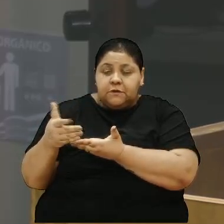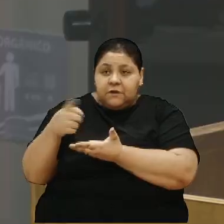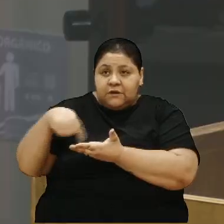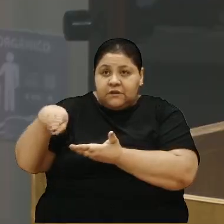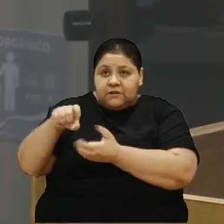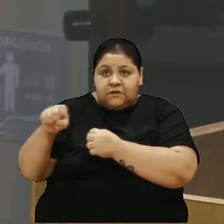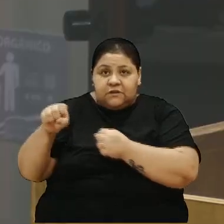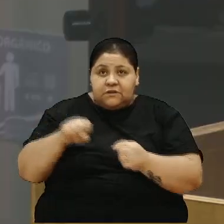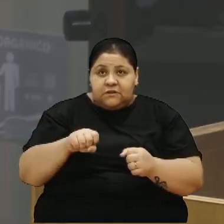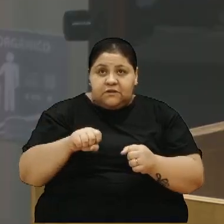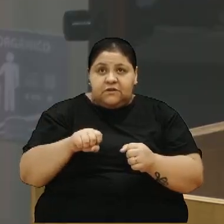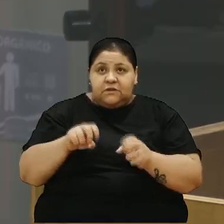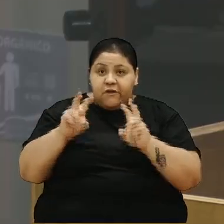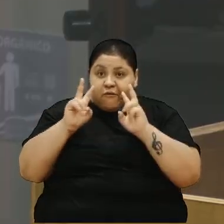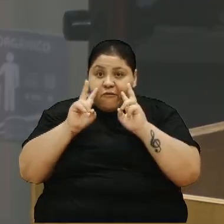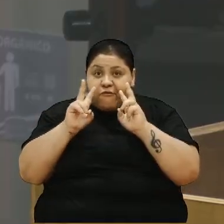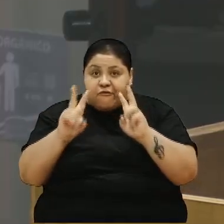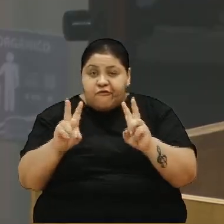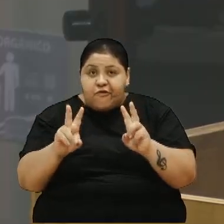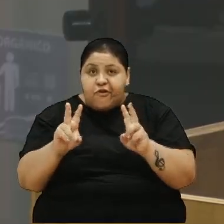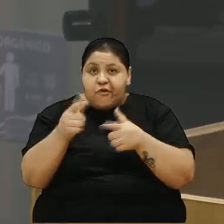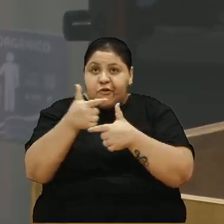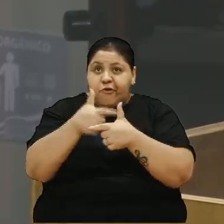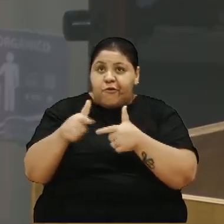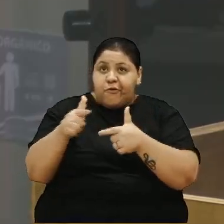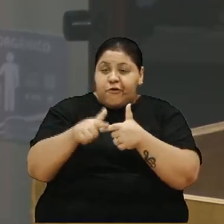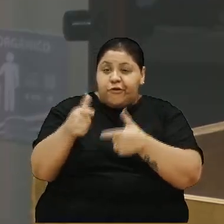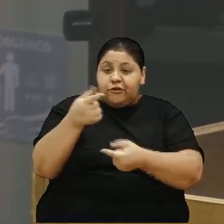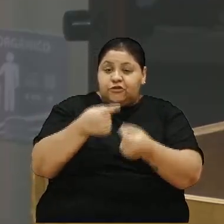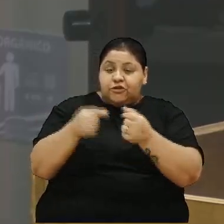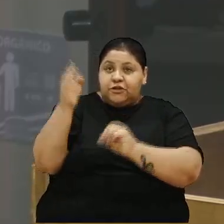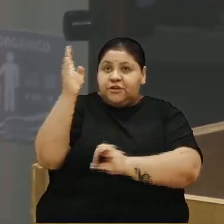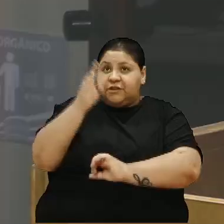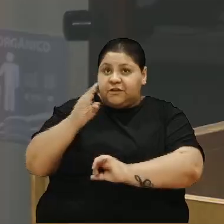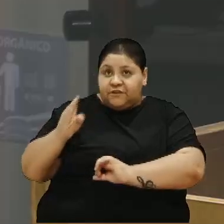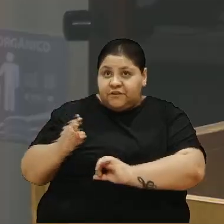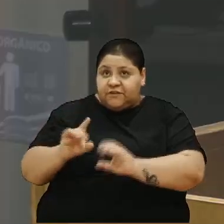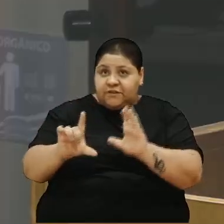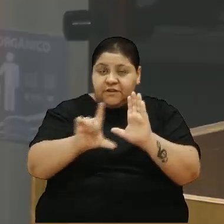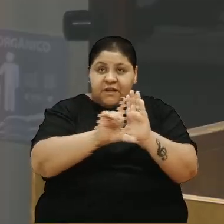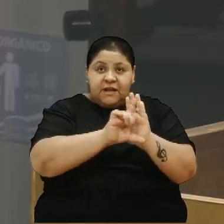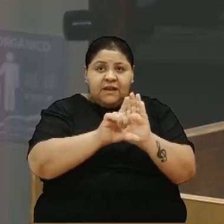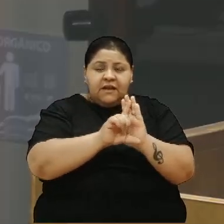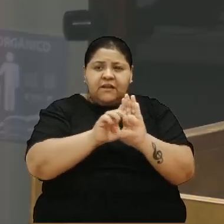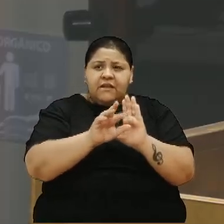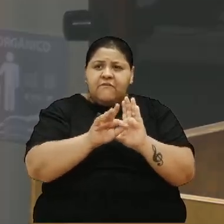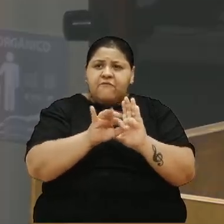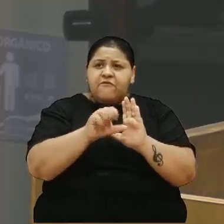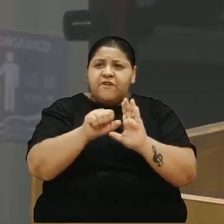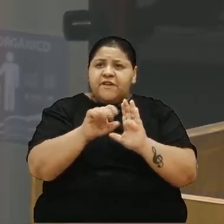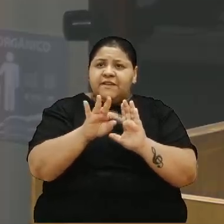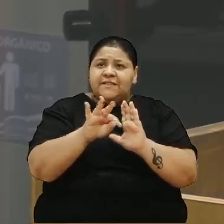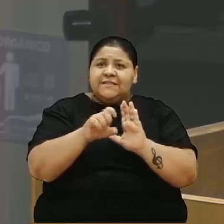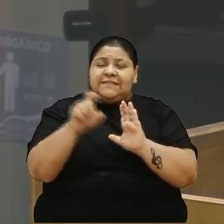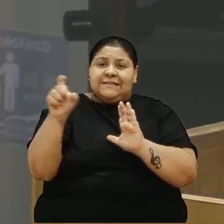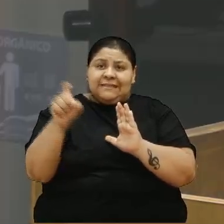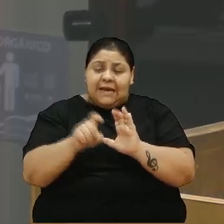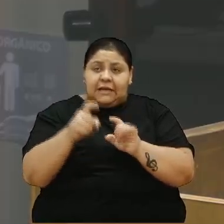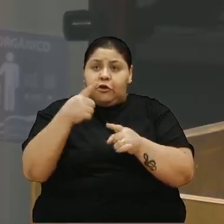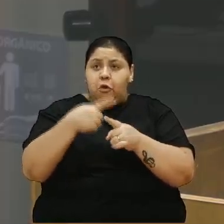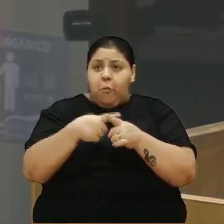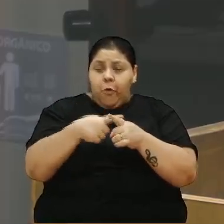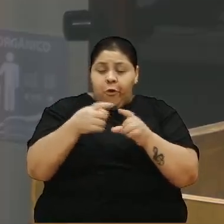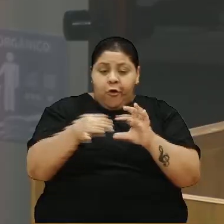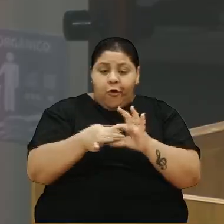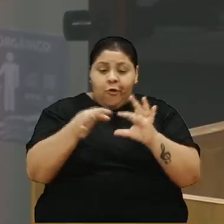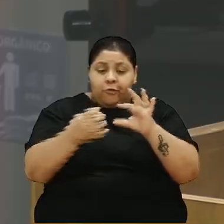possa ver tamanho esquema de lavagem de dinheiro do Brasil? A lei das fintechs. Porque autoriza